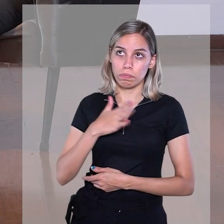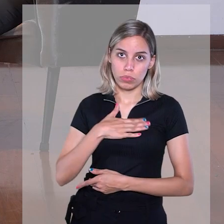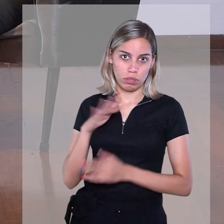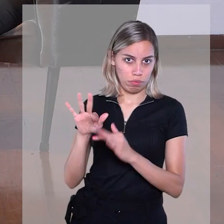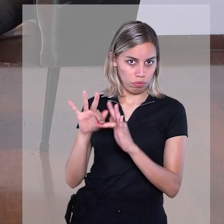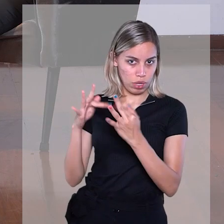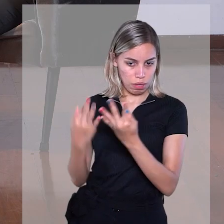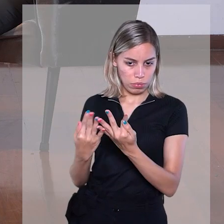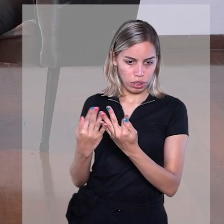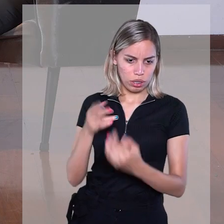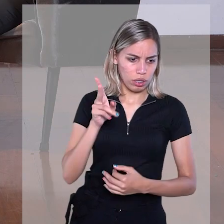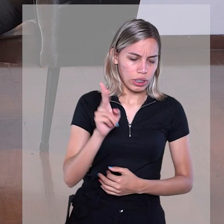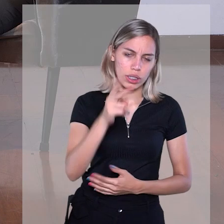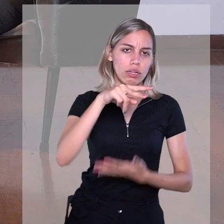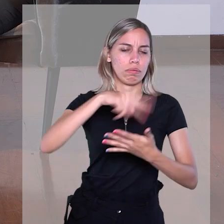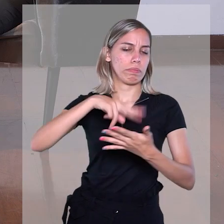e que não só